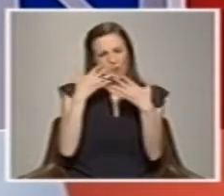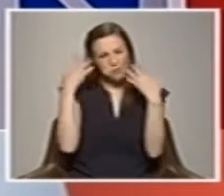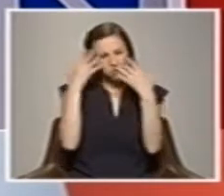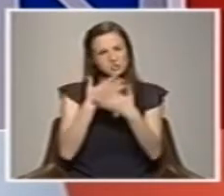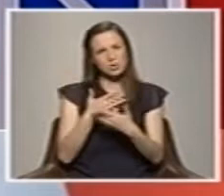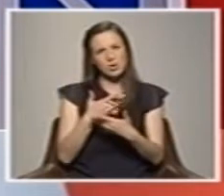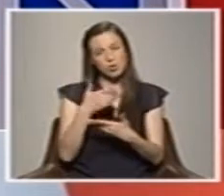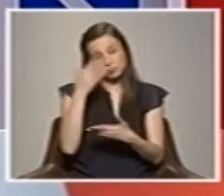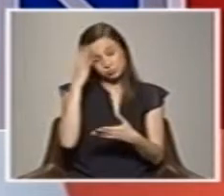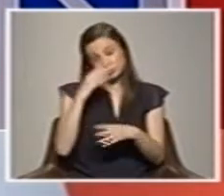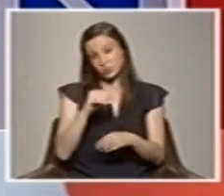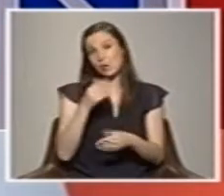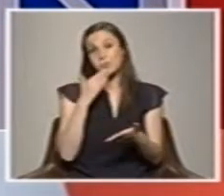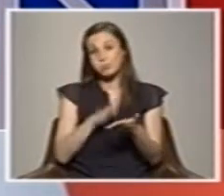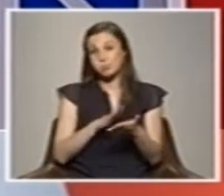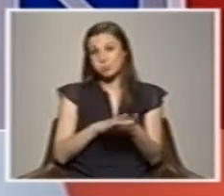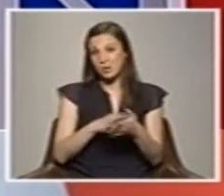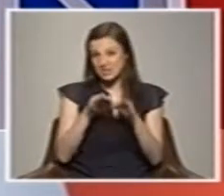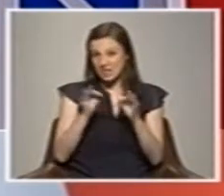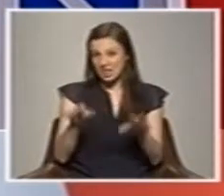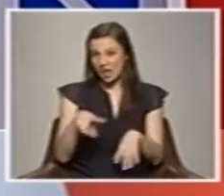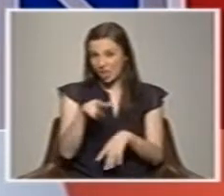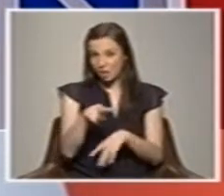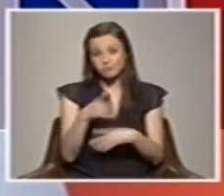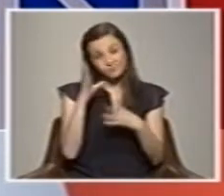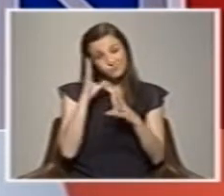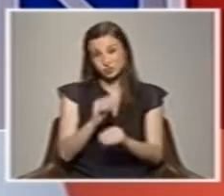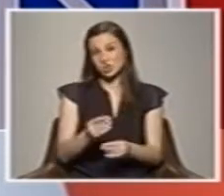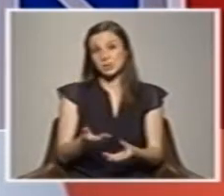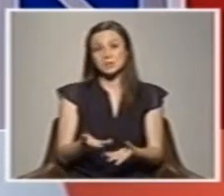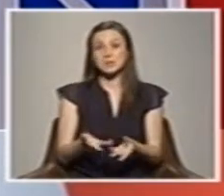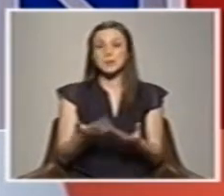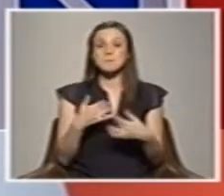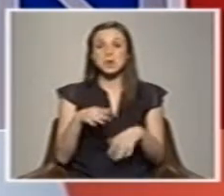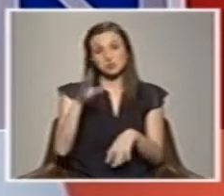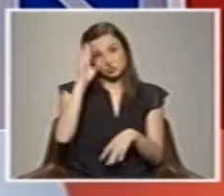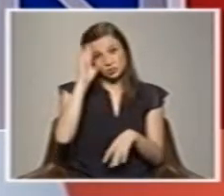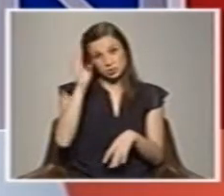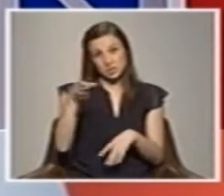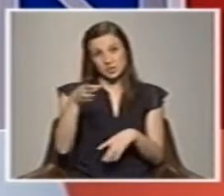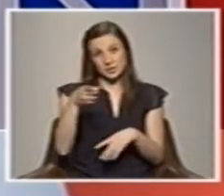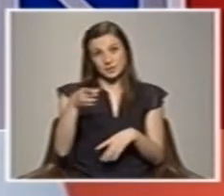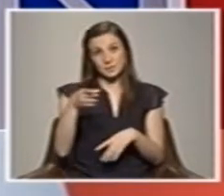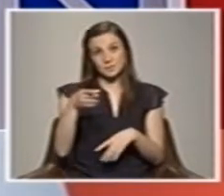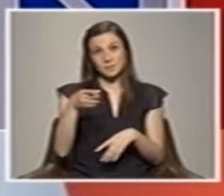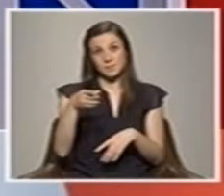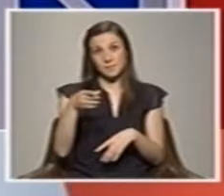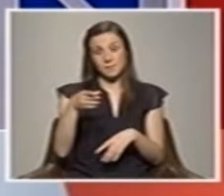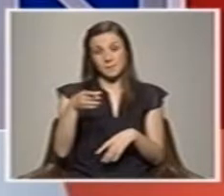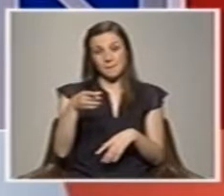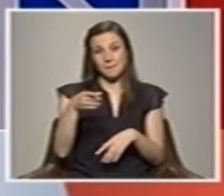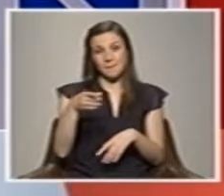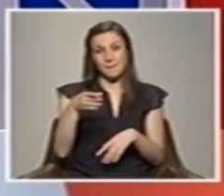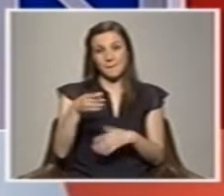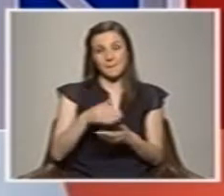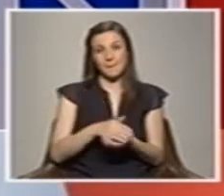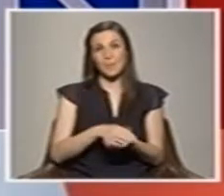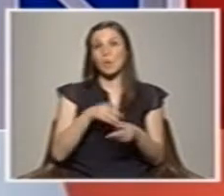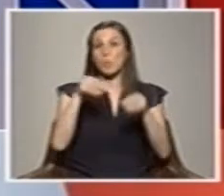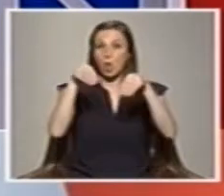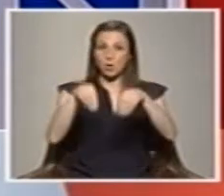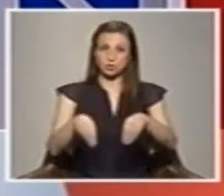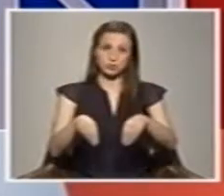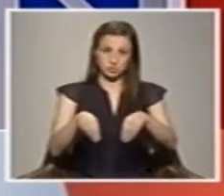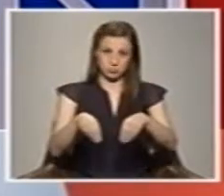se nos restaurantes também é assim, mas sei de fonte segura que numa loja,